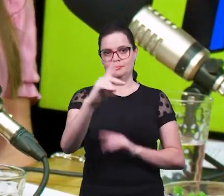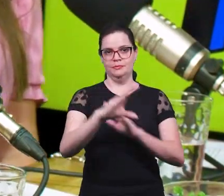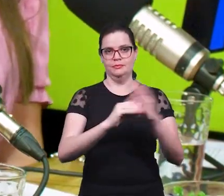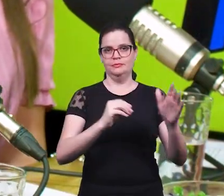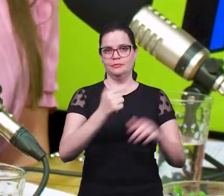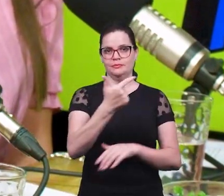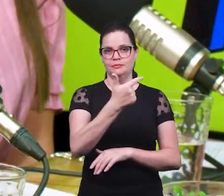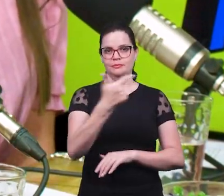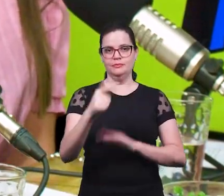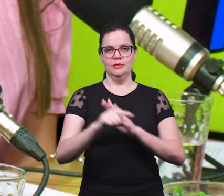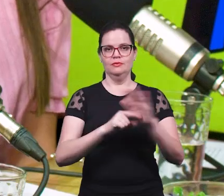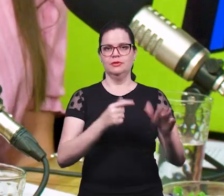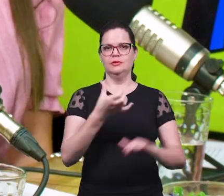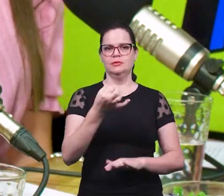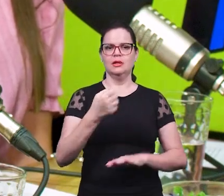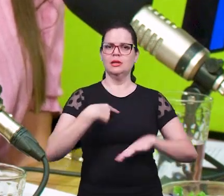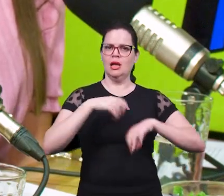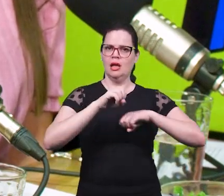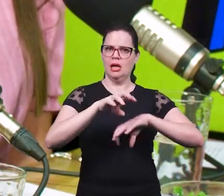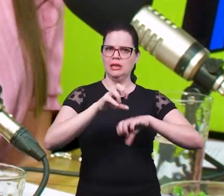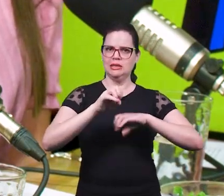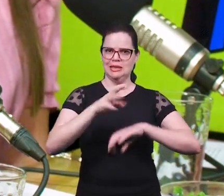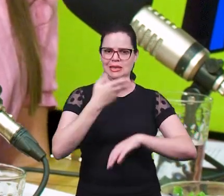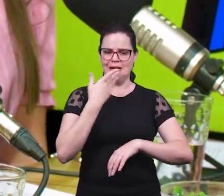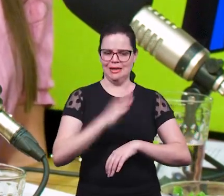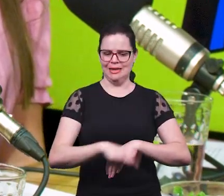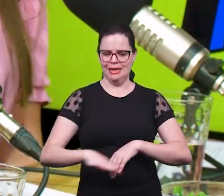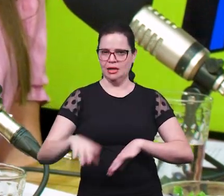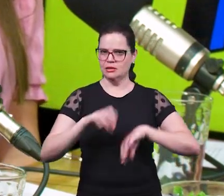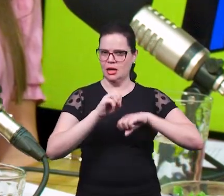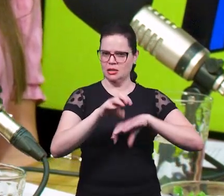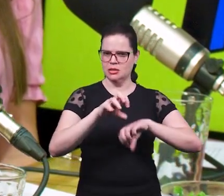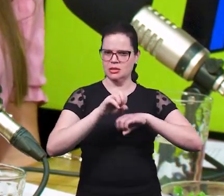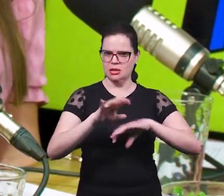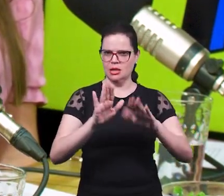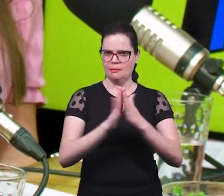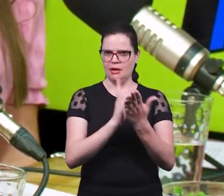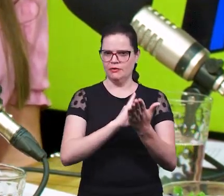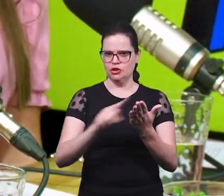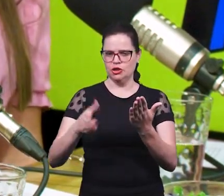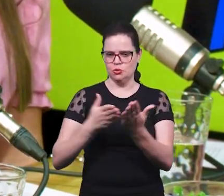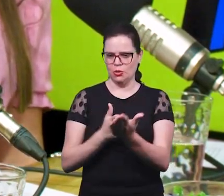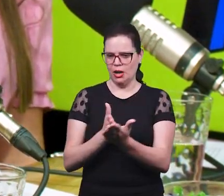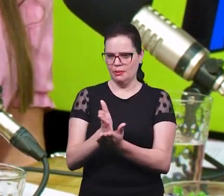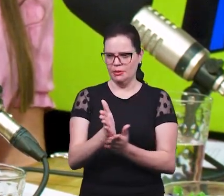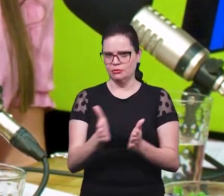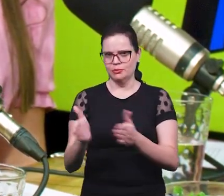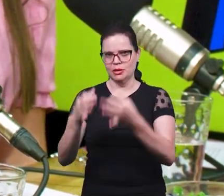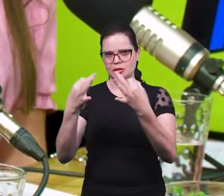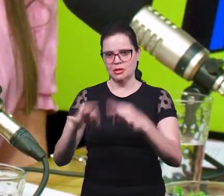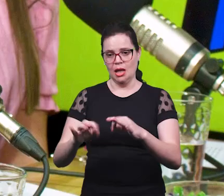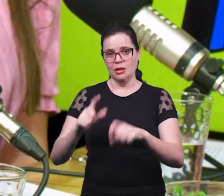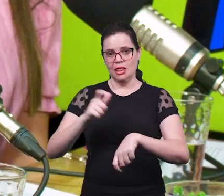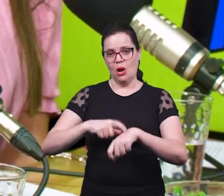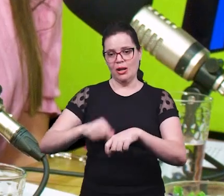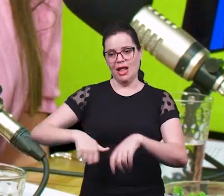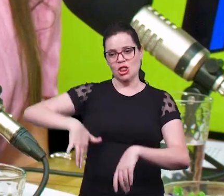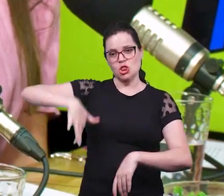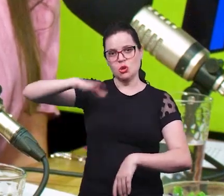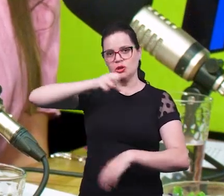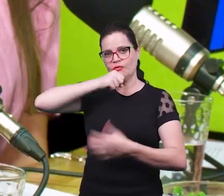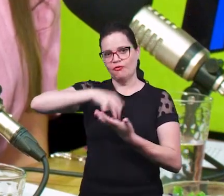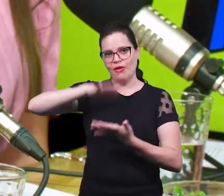22:6, ensina a criança no caminho que se deve andar, e até quando envelhecer, não se desviará dele. É Né? Então, assim,